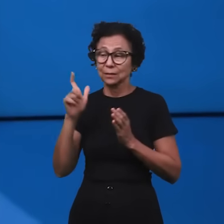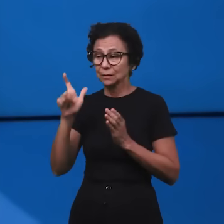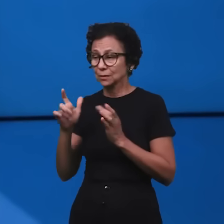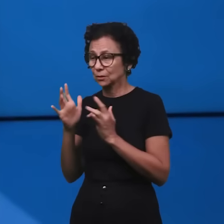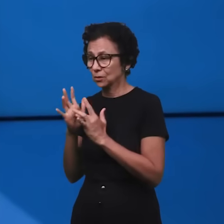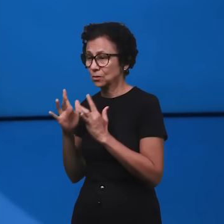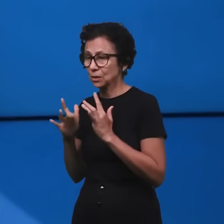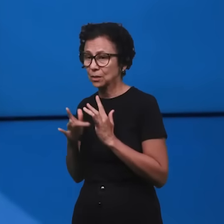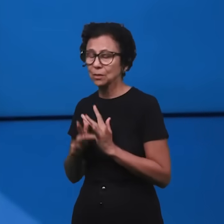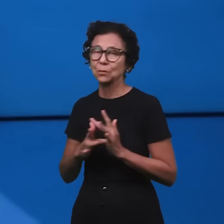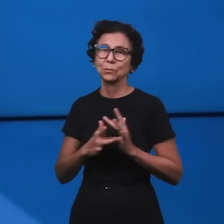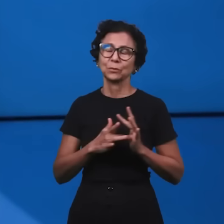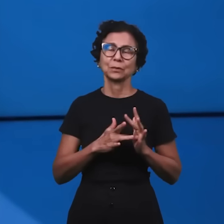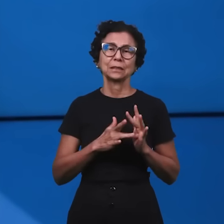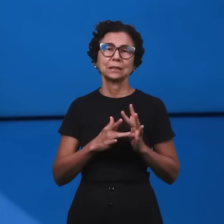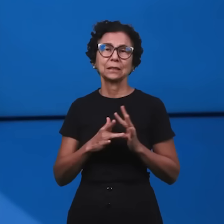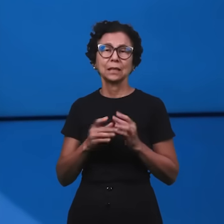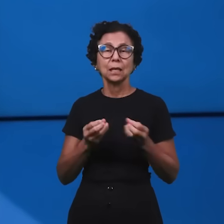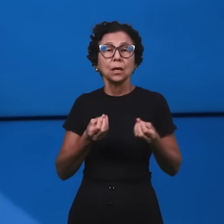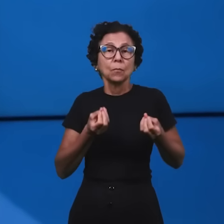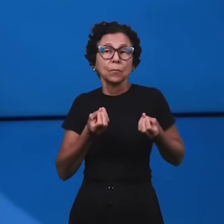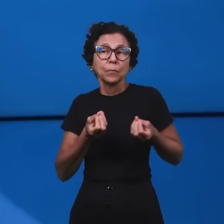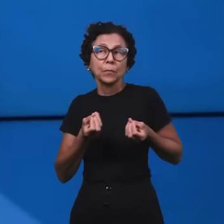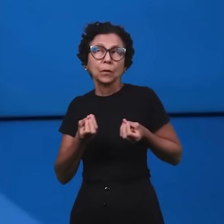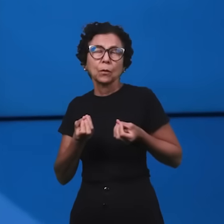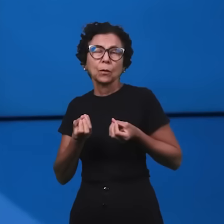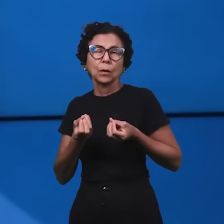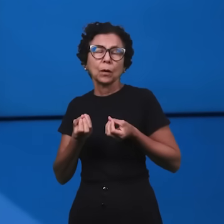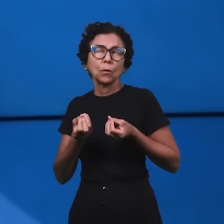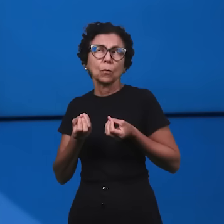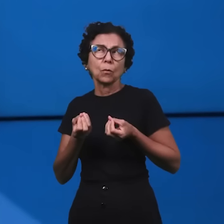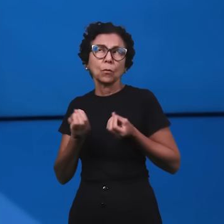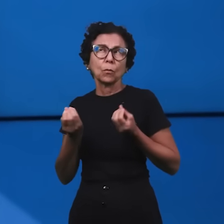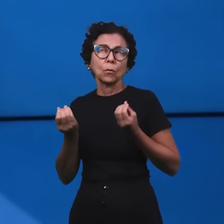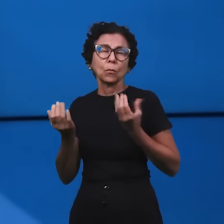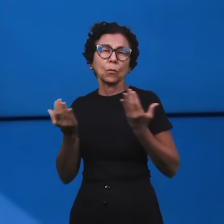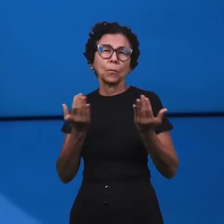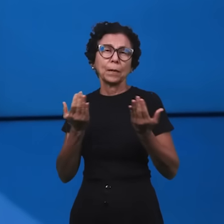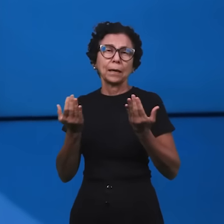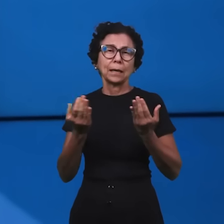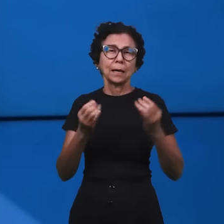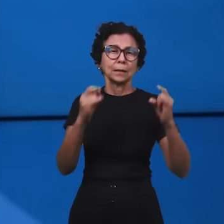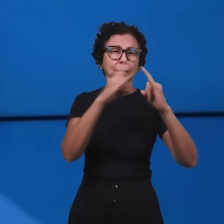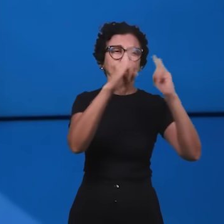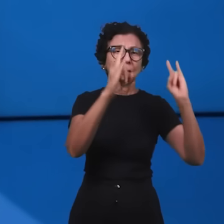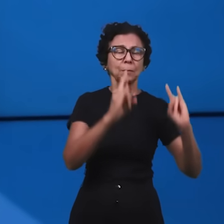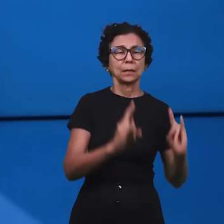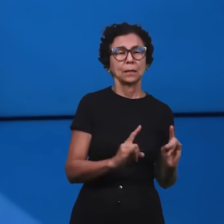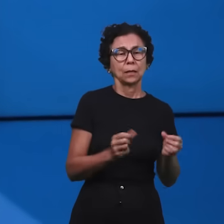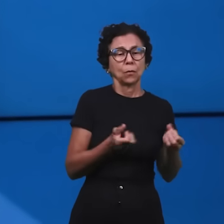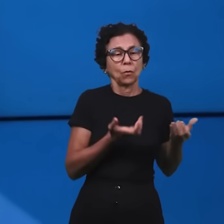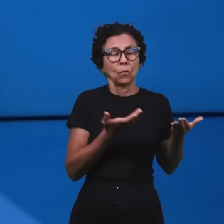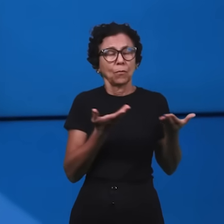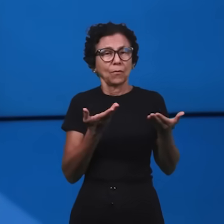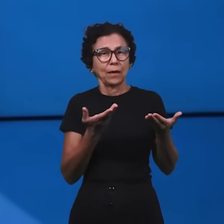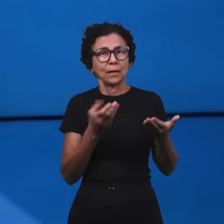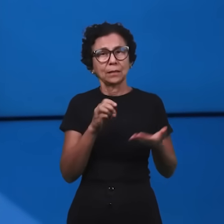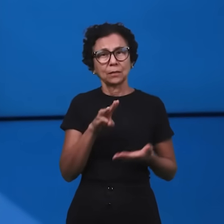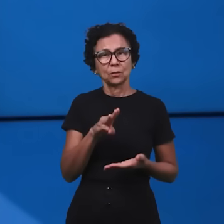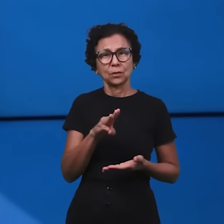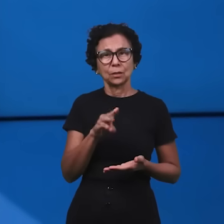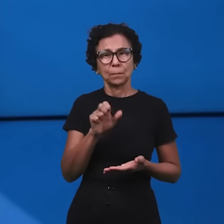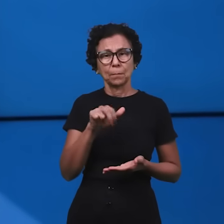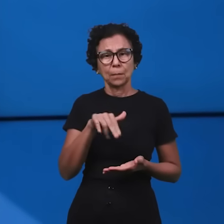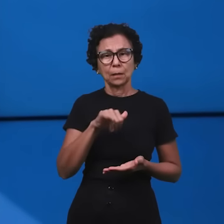à característica do Senhor Jesus numa das ofertas que era oferecida lá no tabernáculo, que era